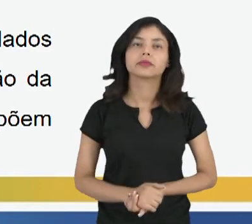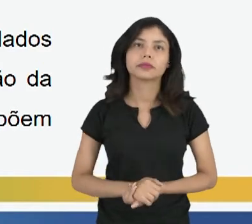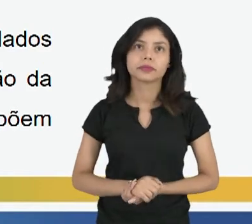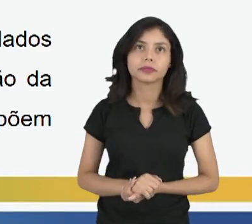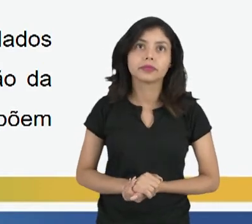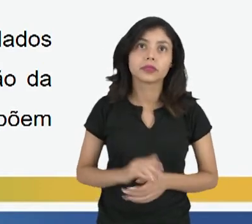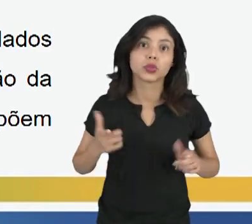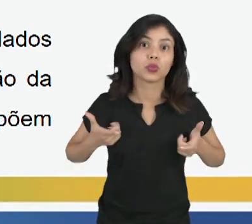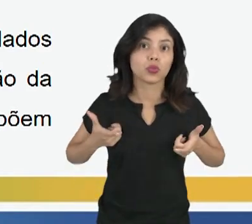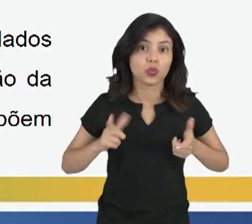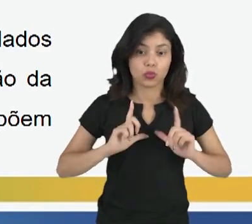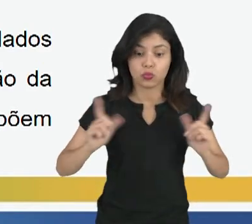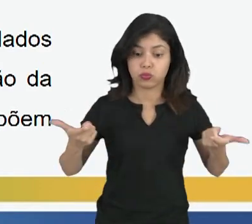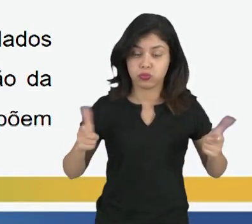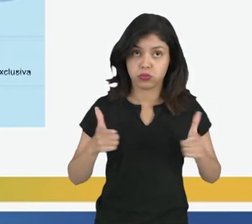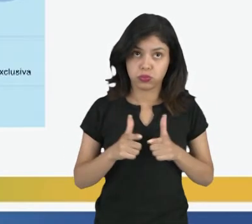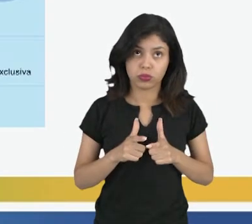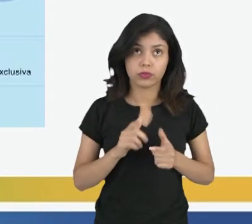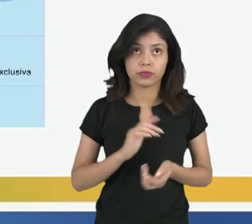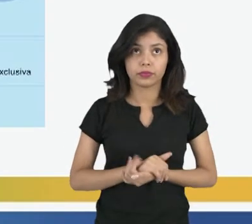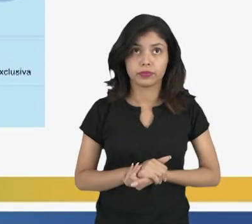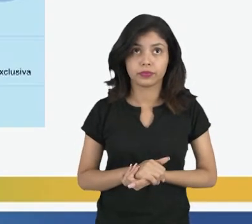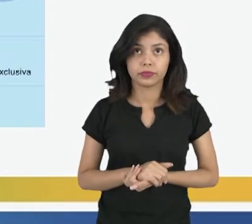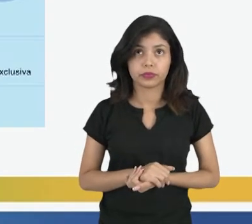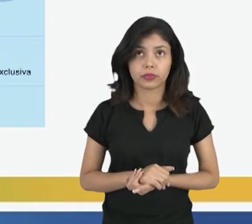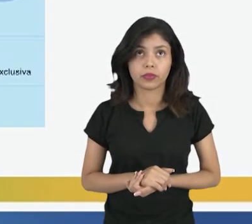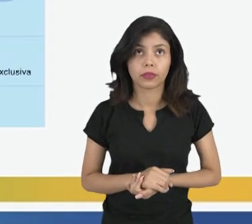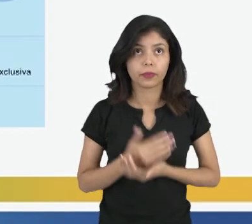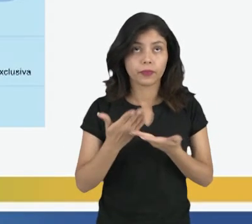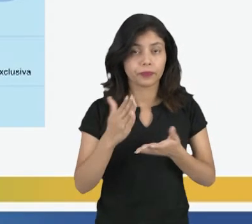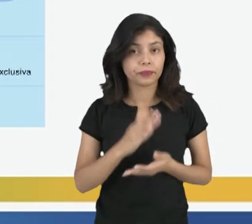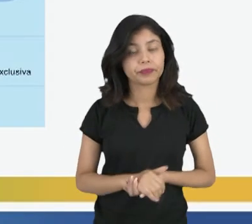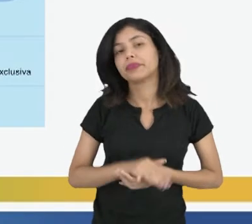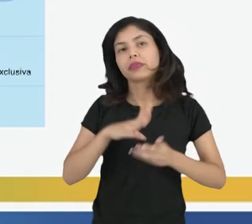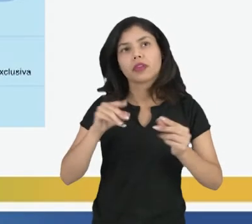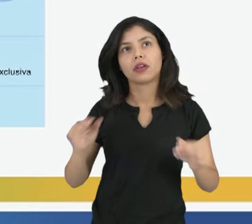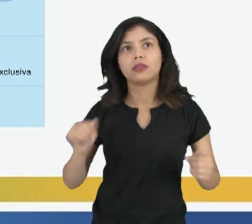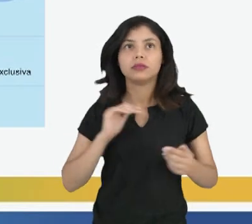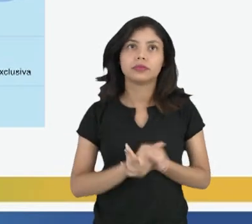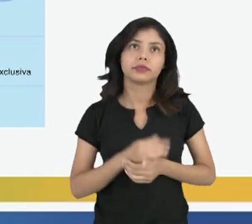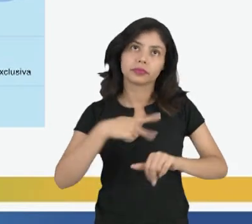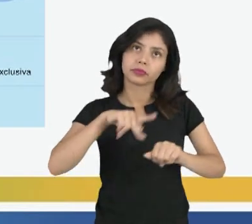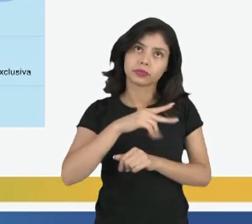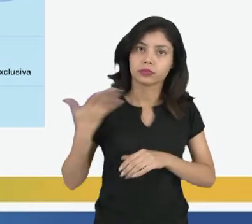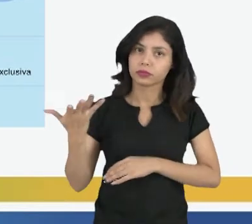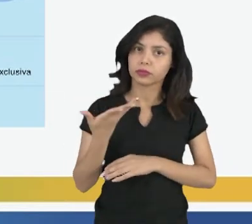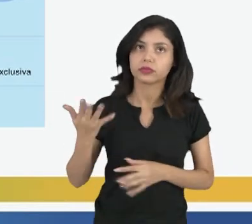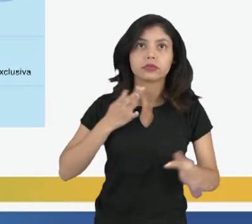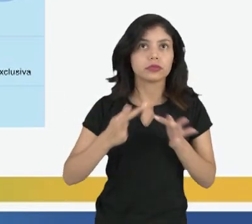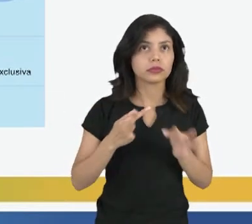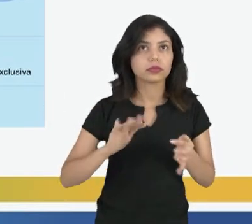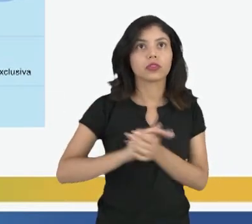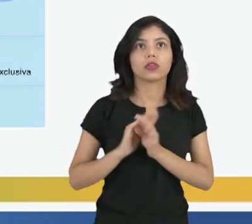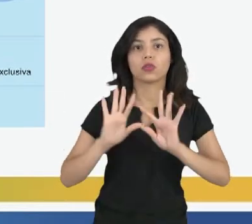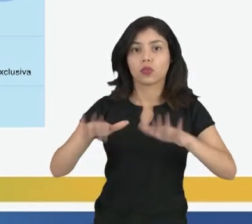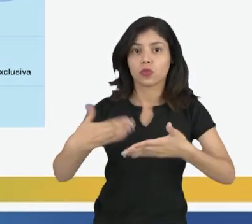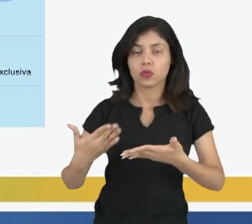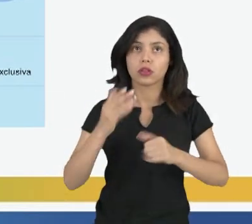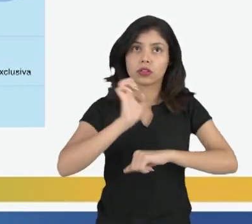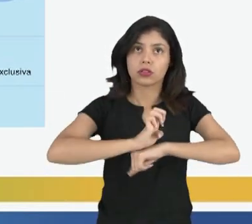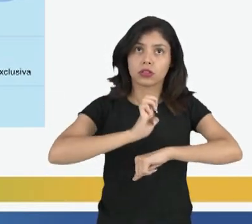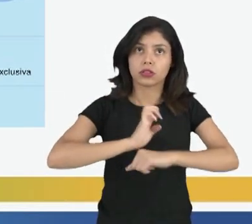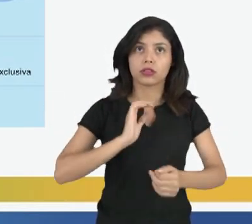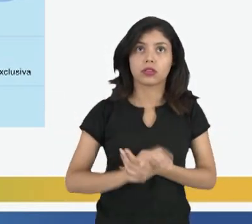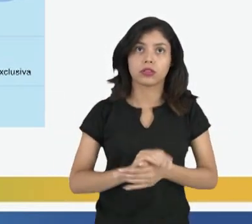que reduziu drasticamente a área territorial deles e aí o território de um país é a base física sobre a qual o